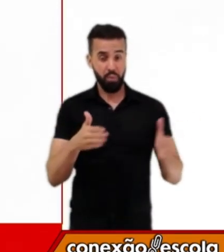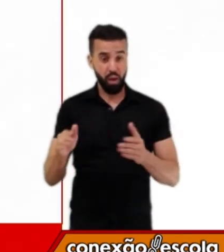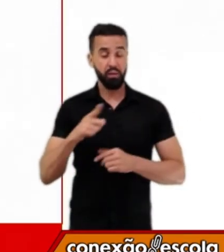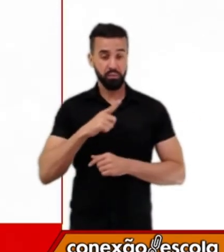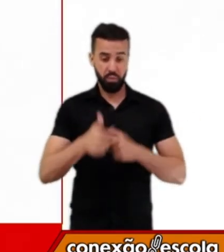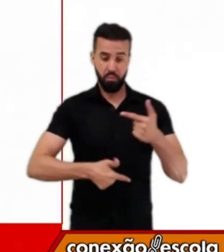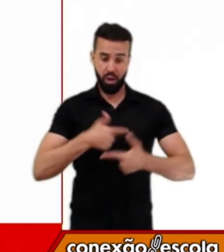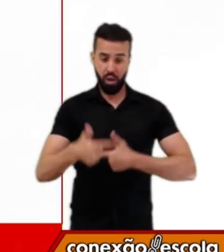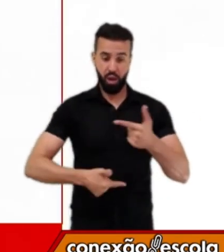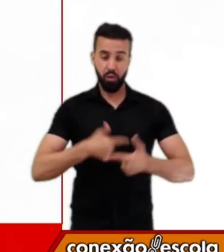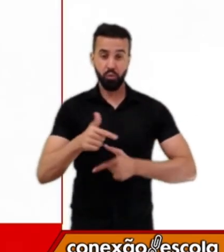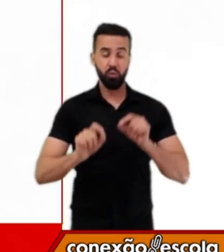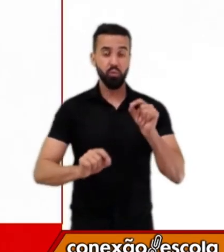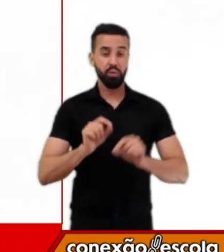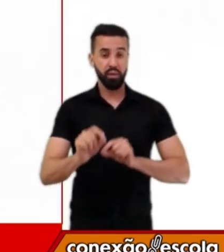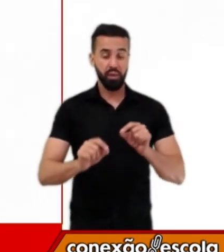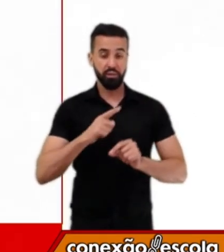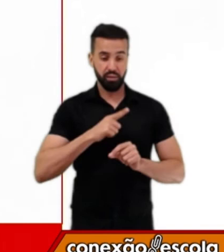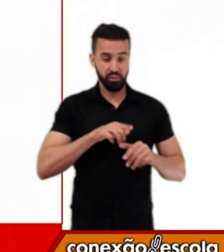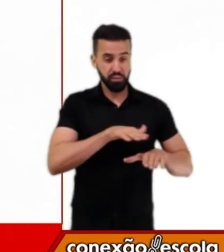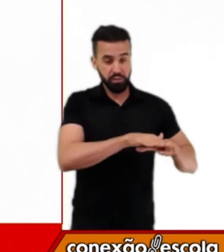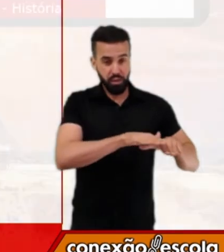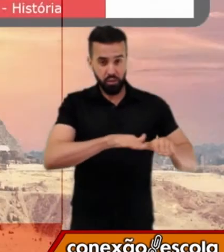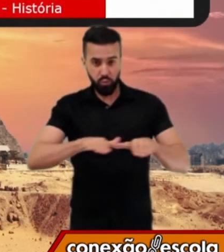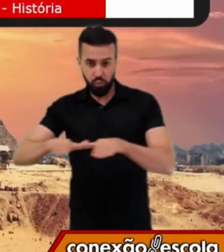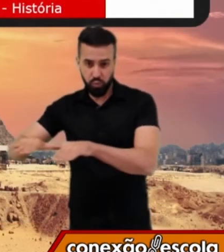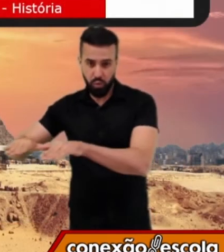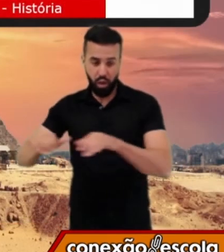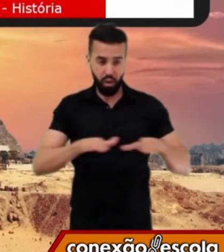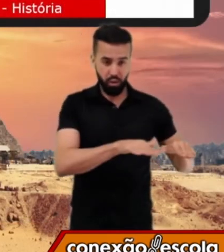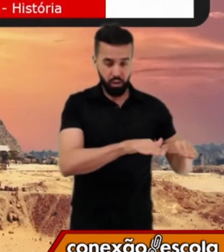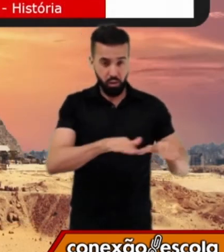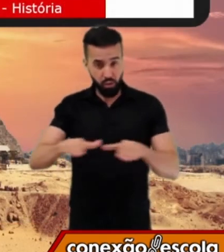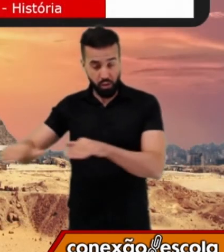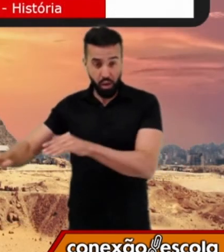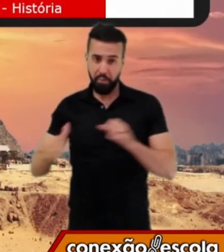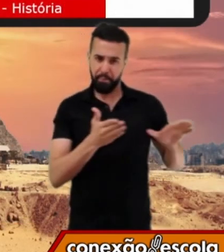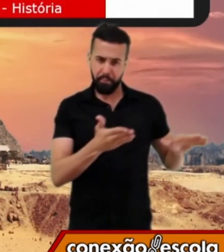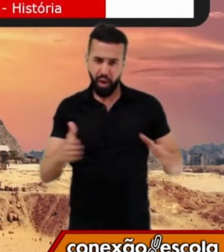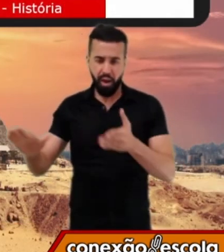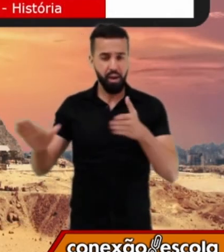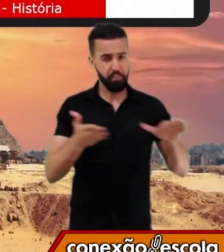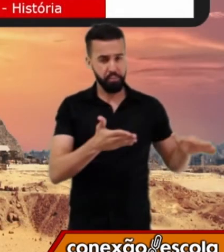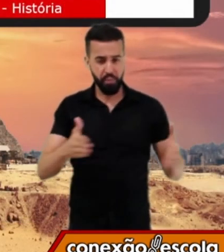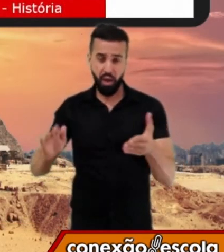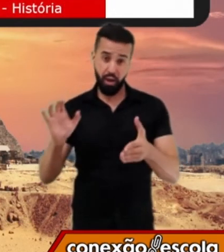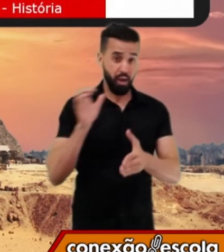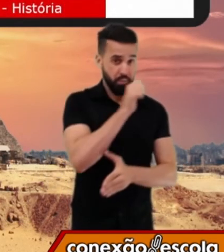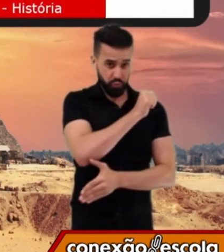uma nova perspectiva quando ele coloca umas esteiras justamente para poder fazer uma produção mais rápida, mais